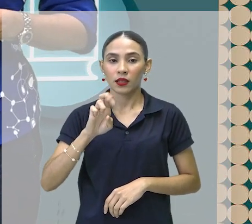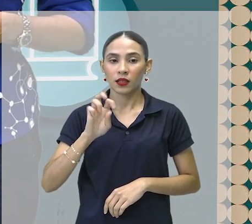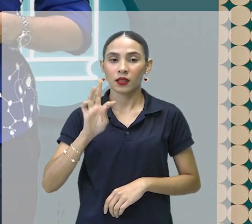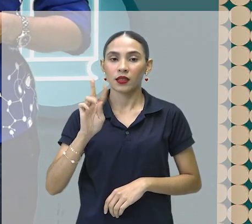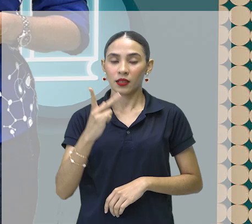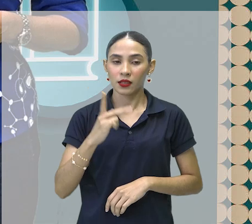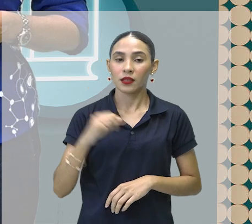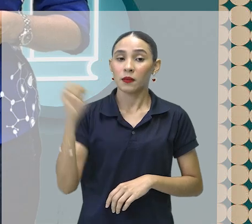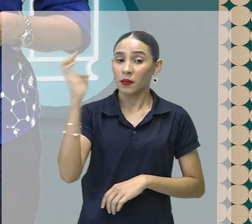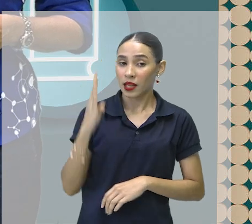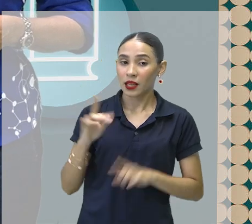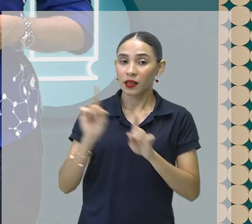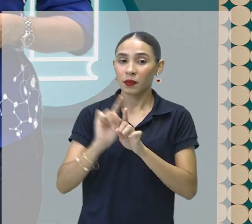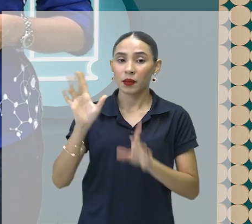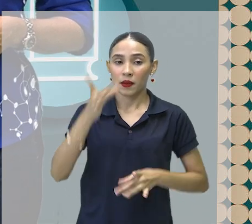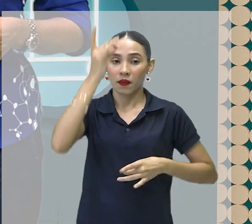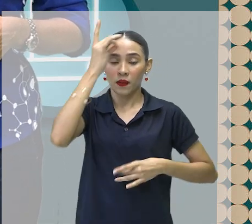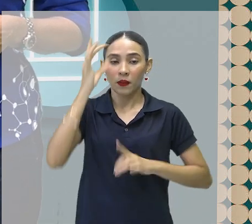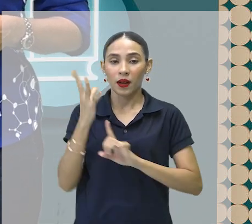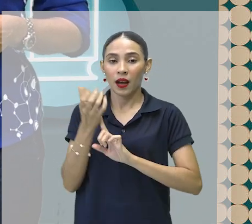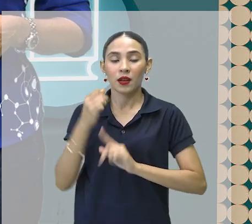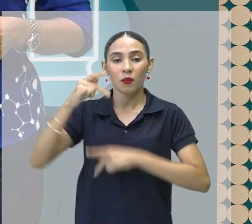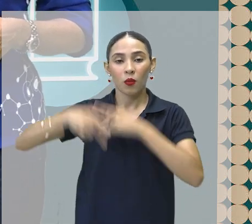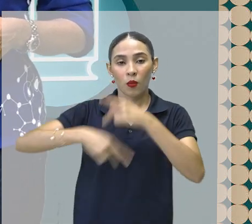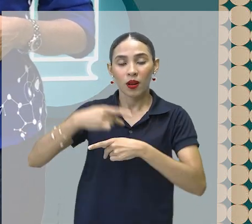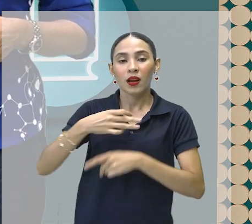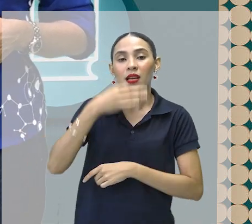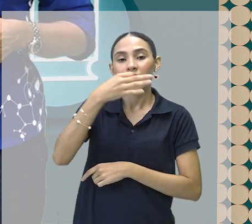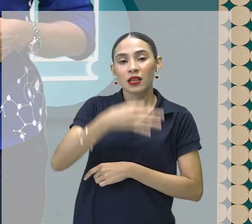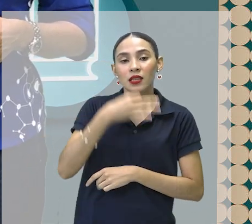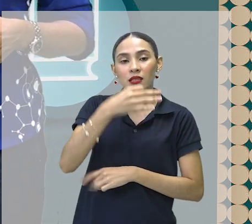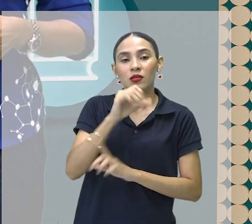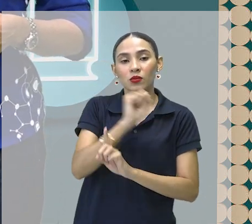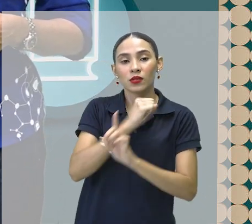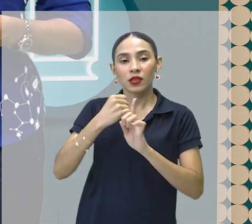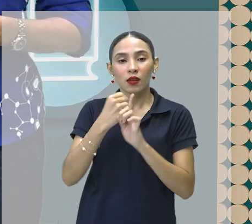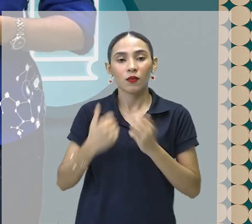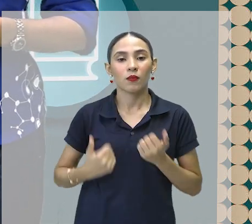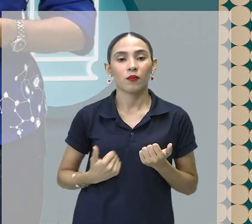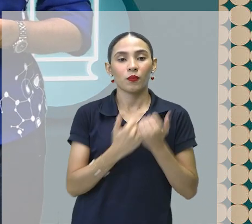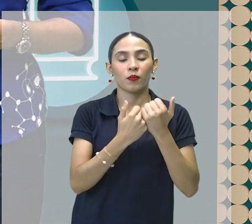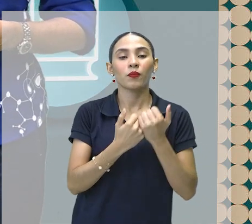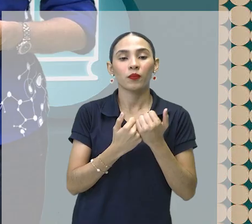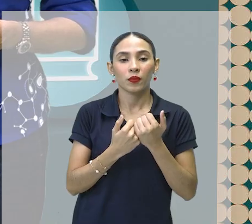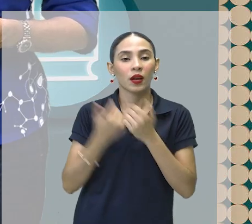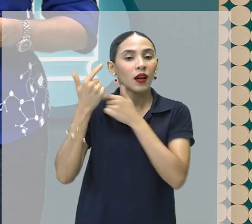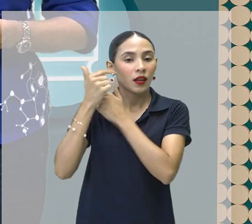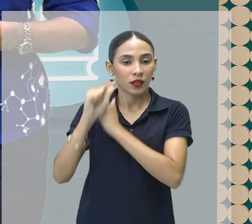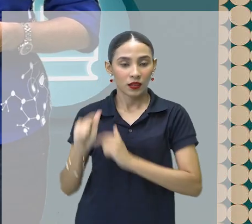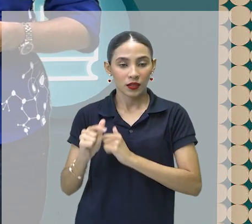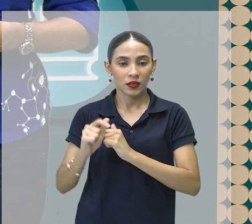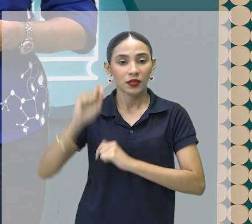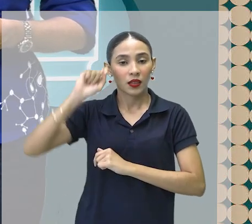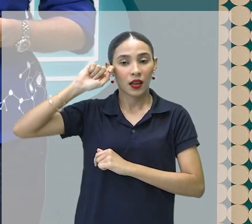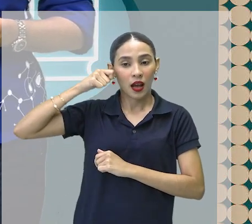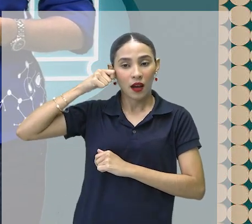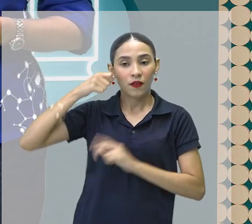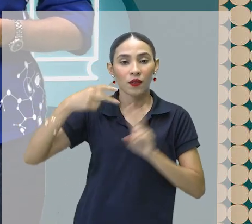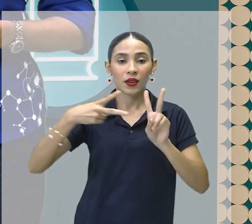une performance, arte popular e crítica social com forte base na